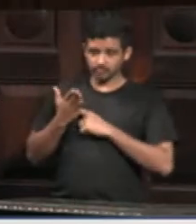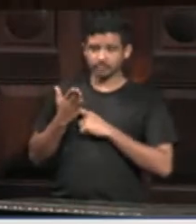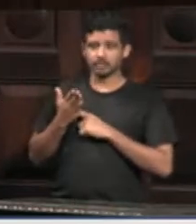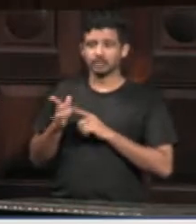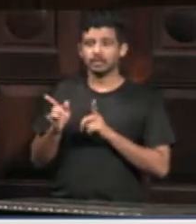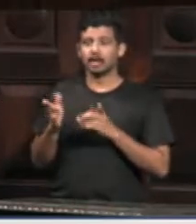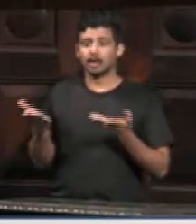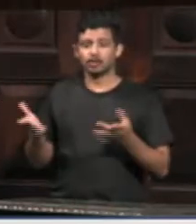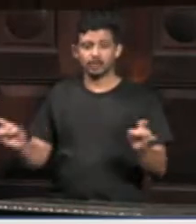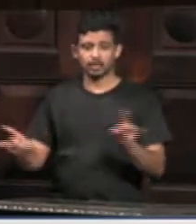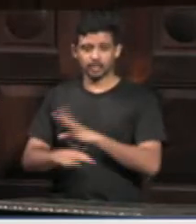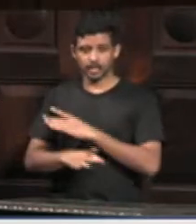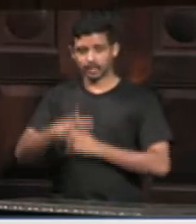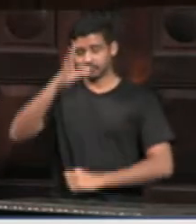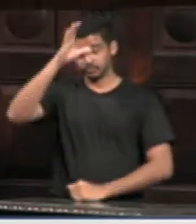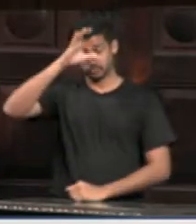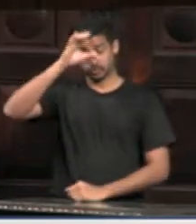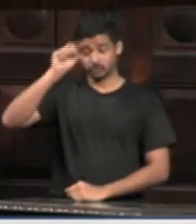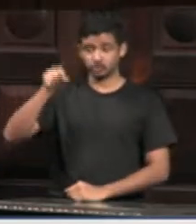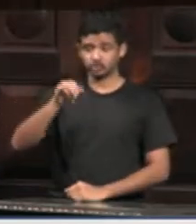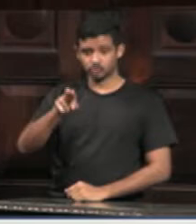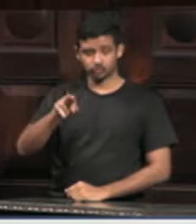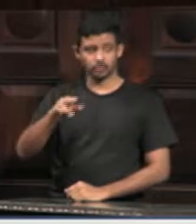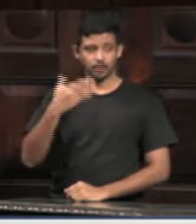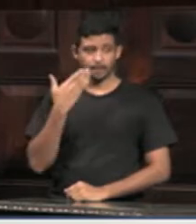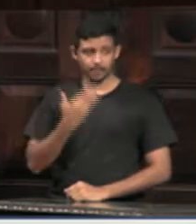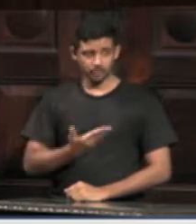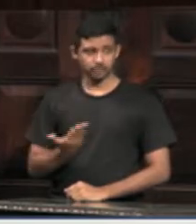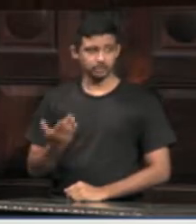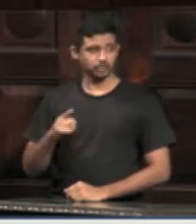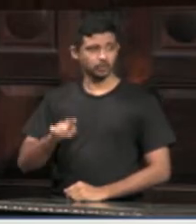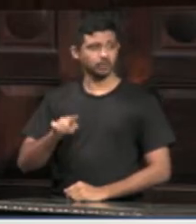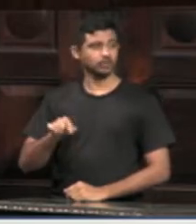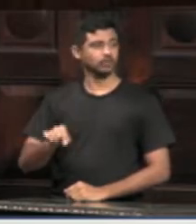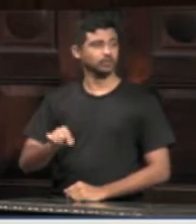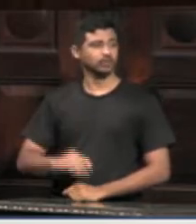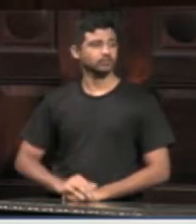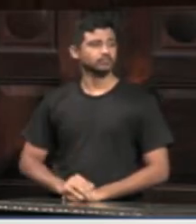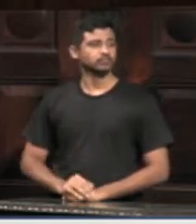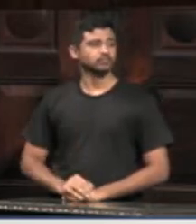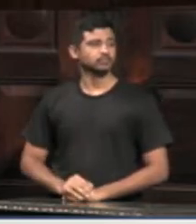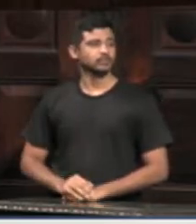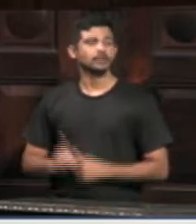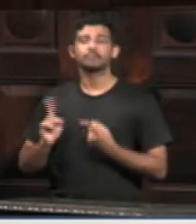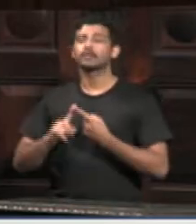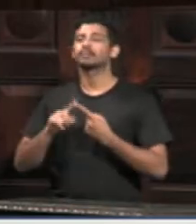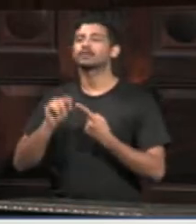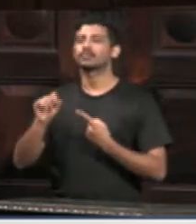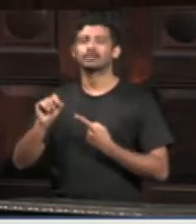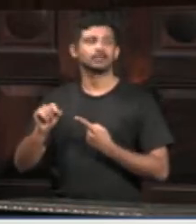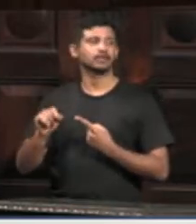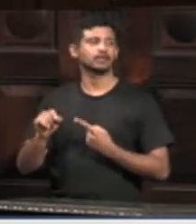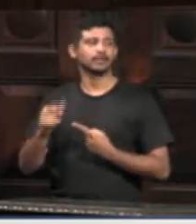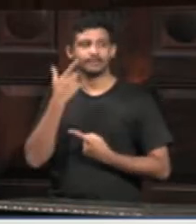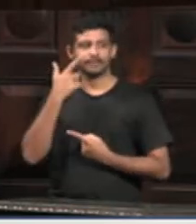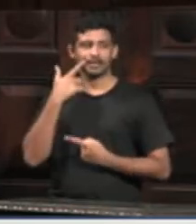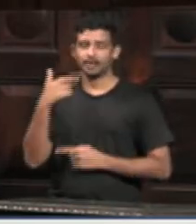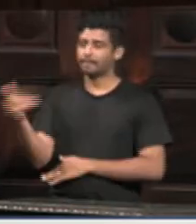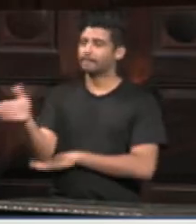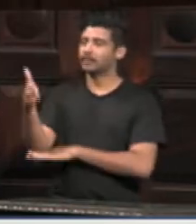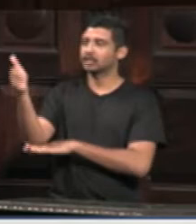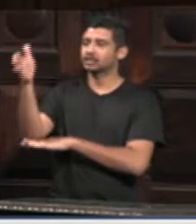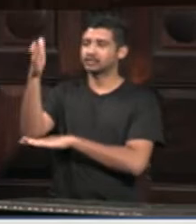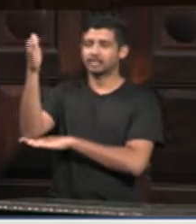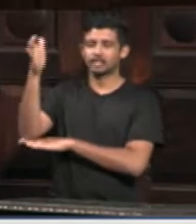Tiaju, trazendo a Vossa Excelência aqui, em primeira mão, alguma das bandeiras que quero que já